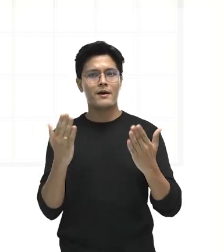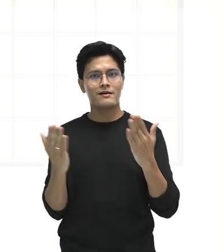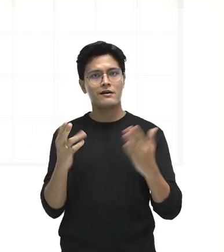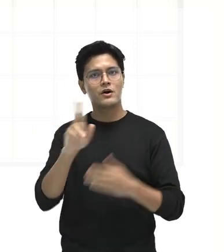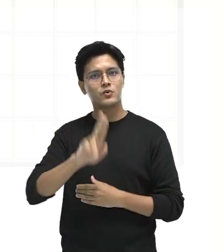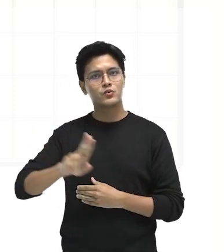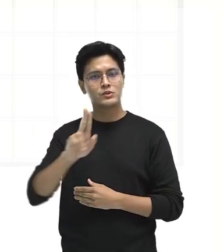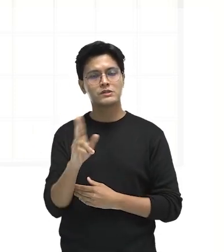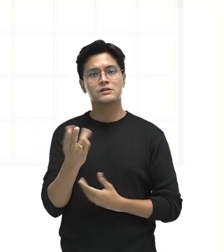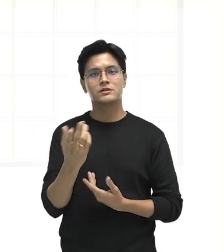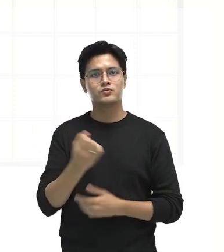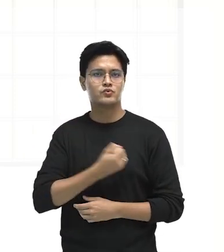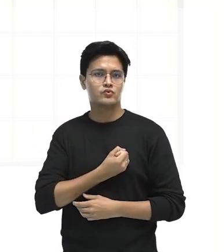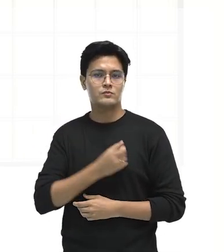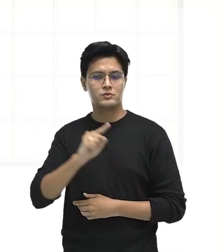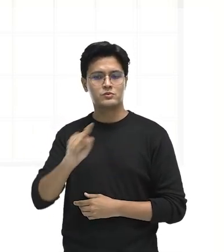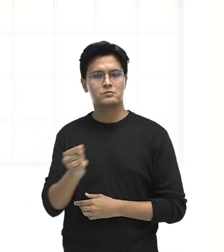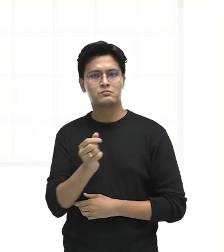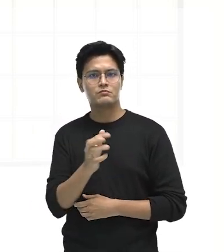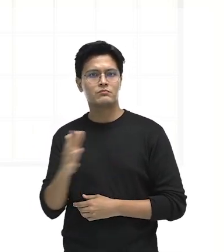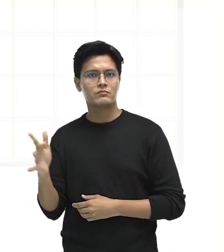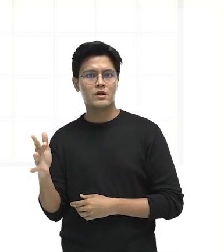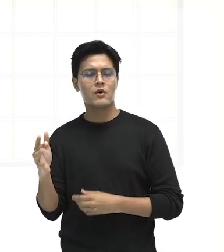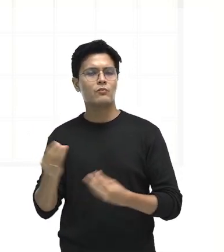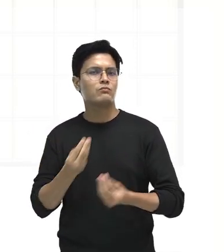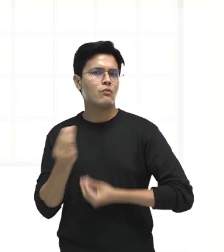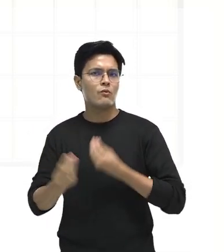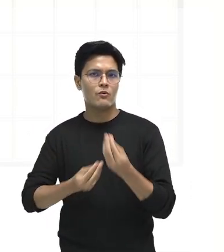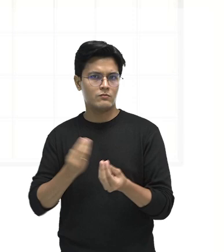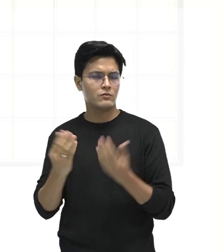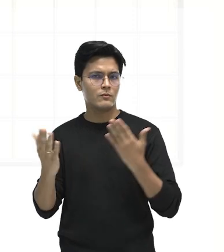dos números decimais, você vai fazer o seguinte, ó, presta atenção.